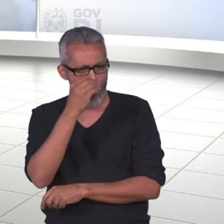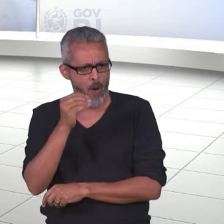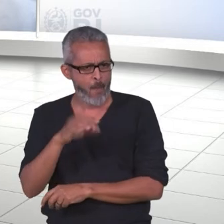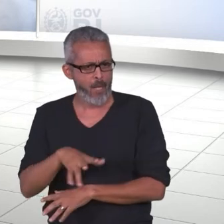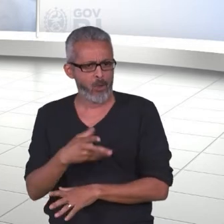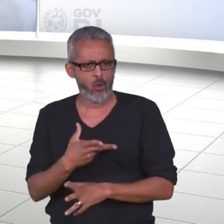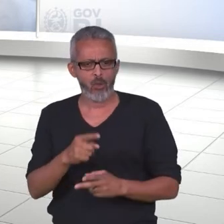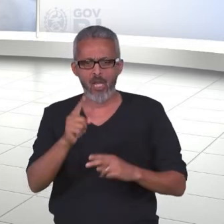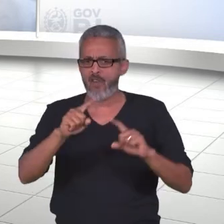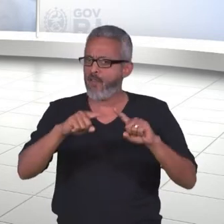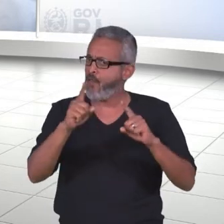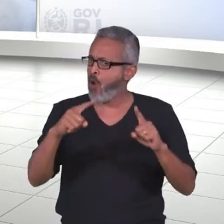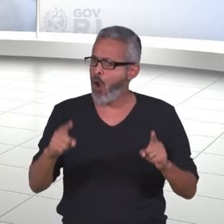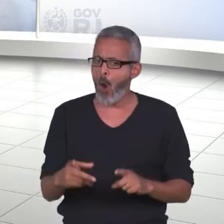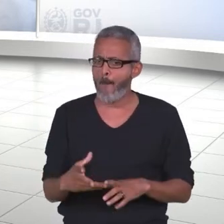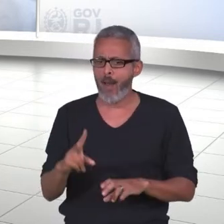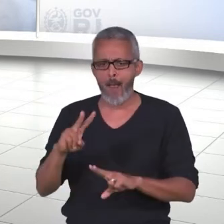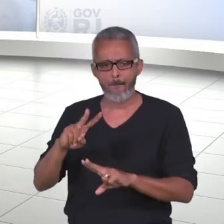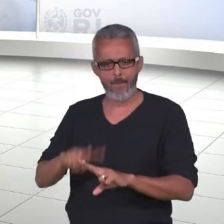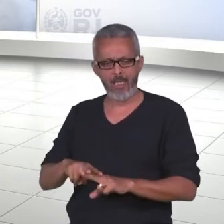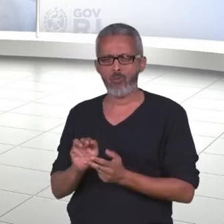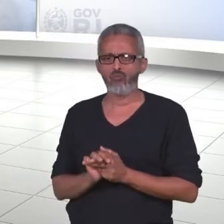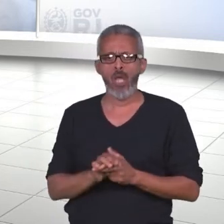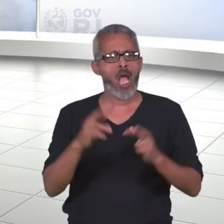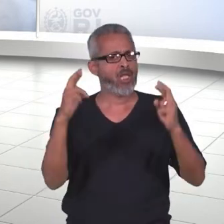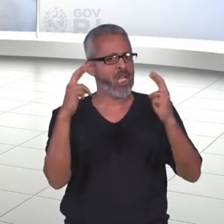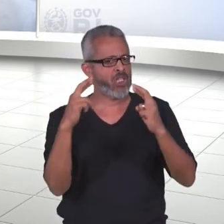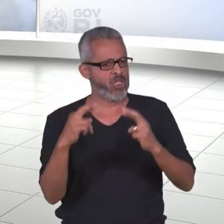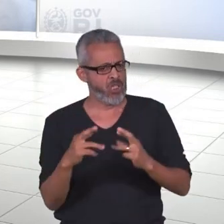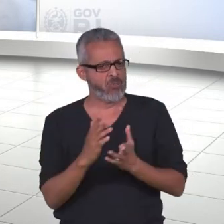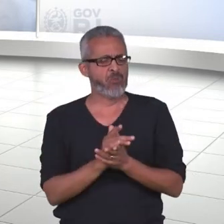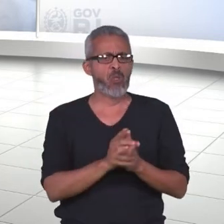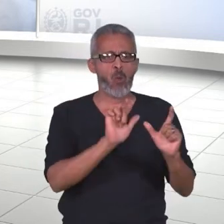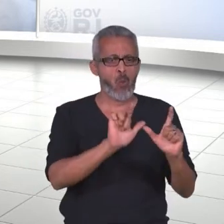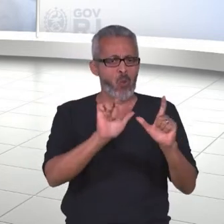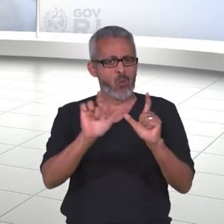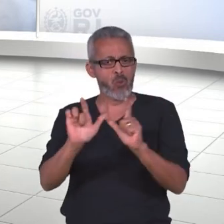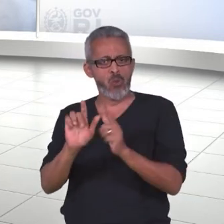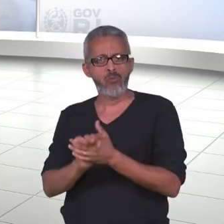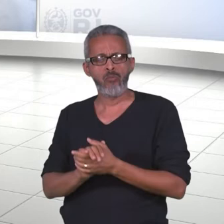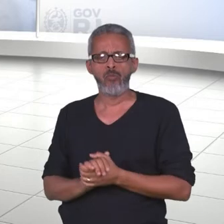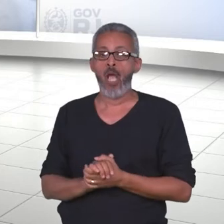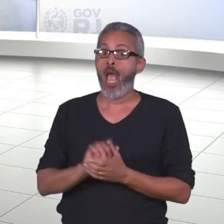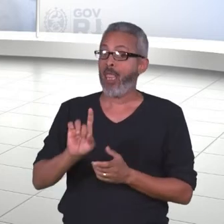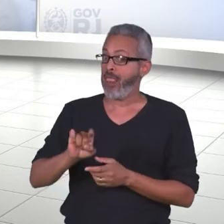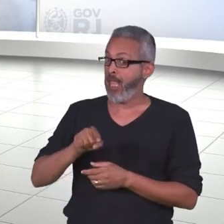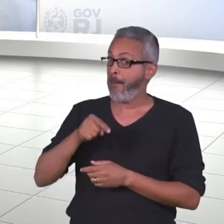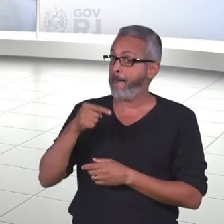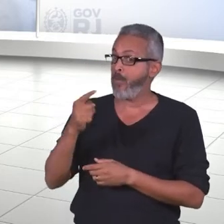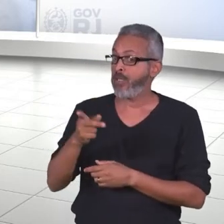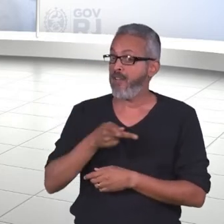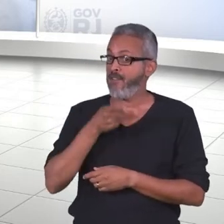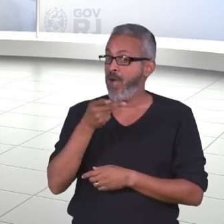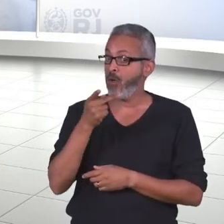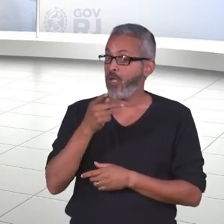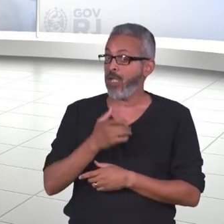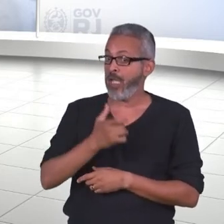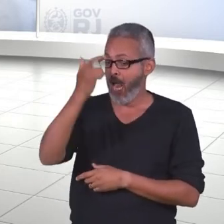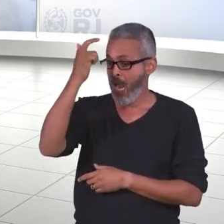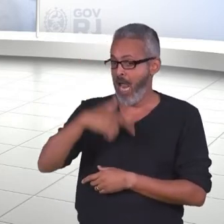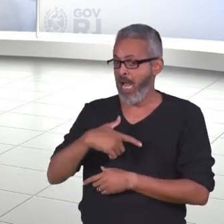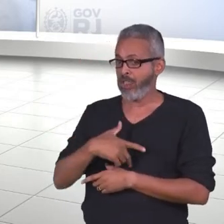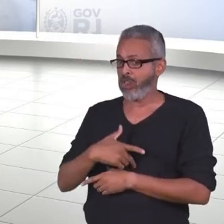ironia. Então, é importante que a gente leia o enunciado, que a gente identifique o que está sendo